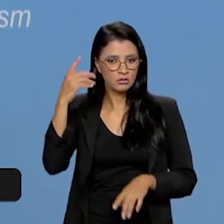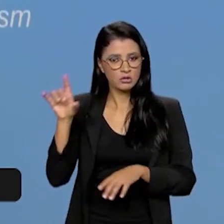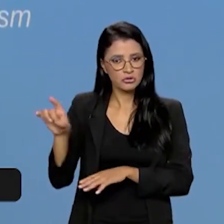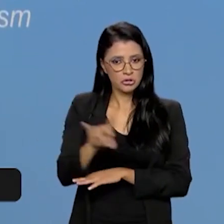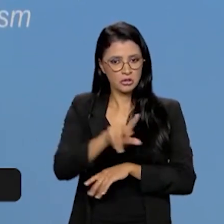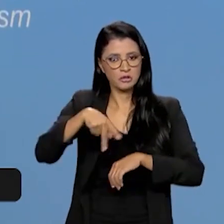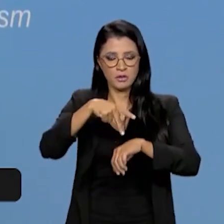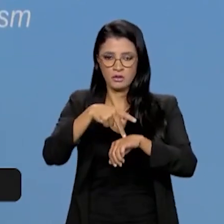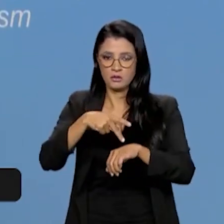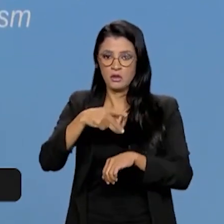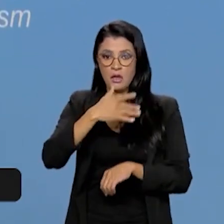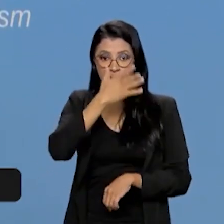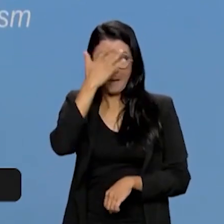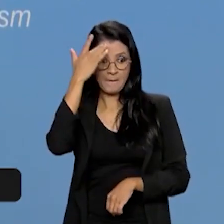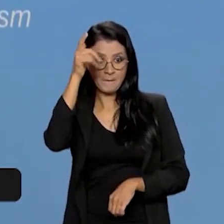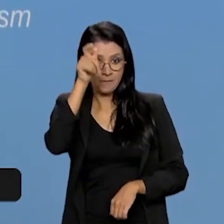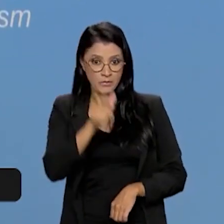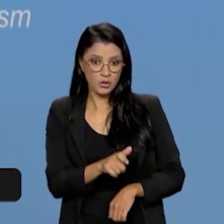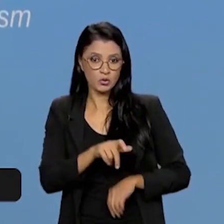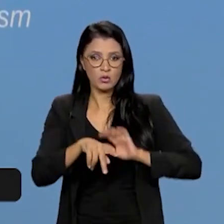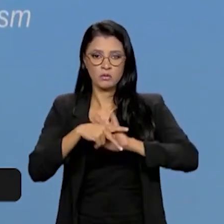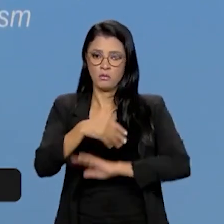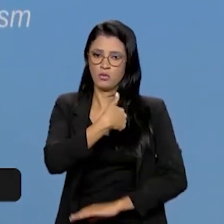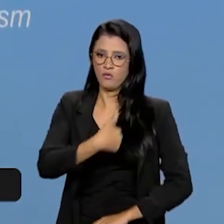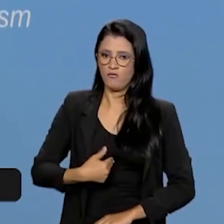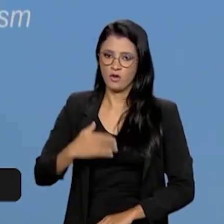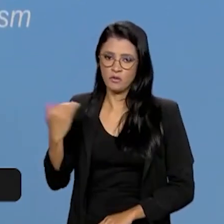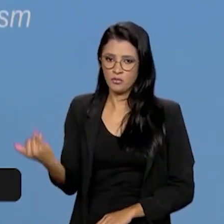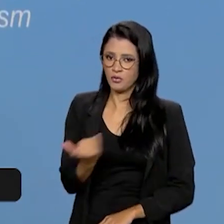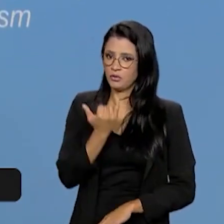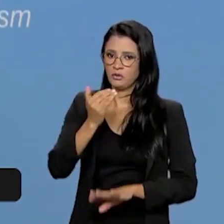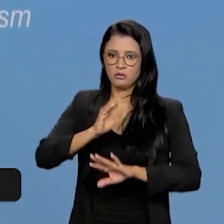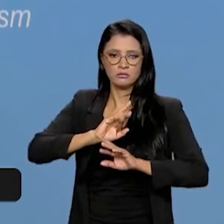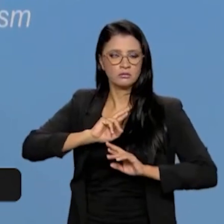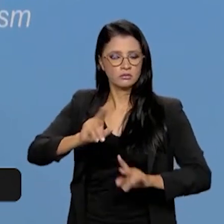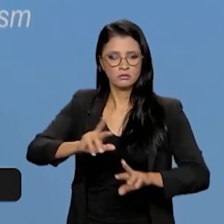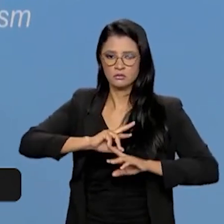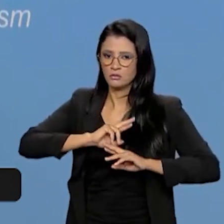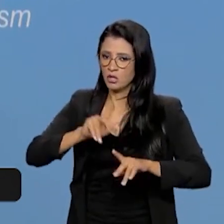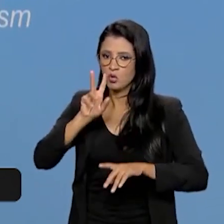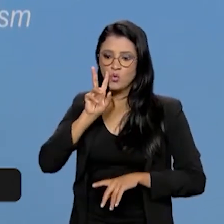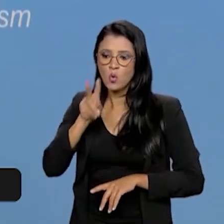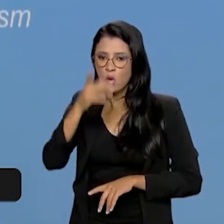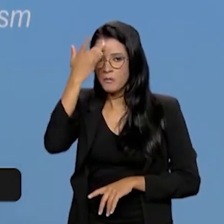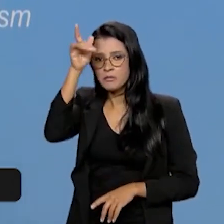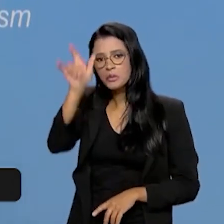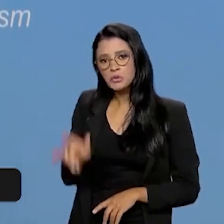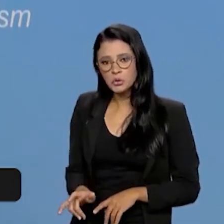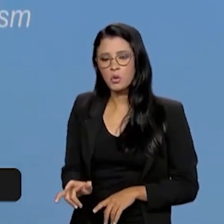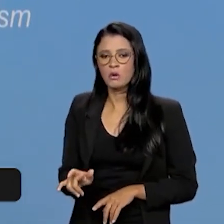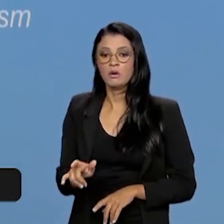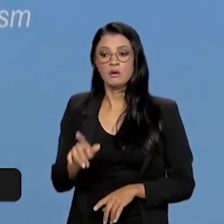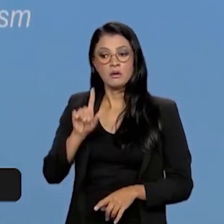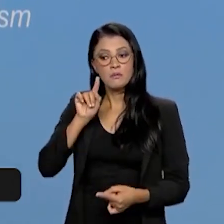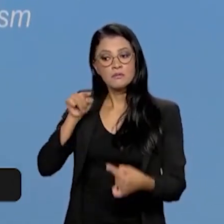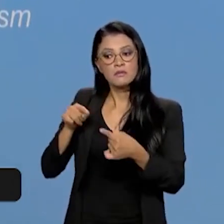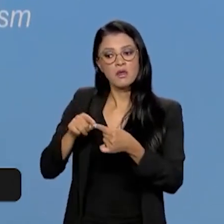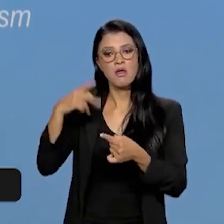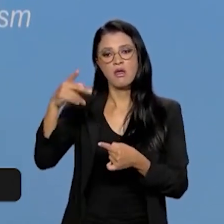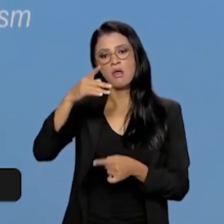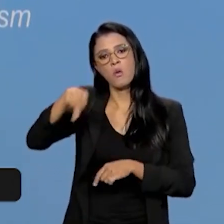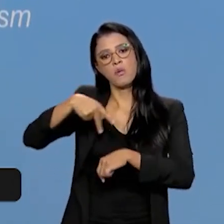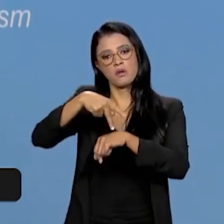pessoa do governo, é o país. É a importância do país. Eu não quero saber que pensamento ideológico